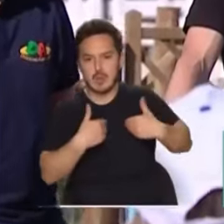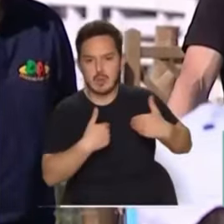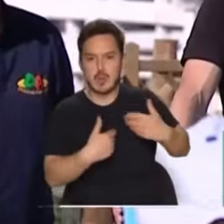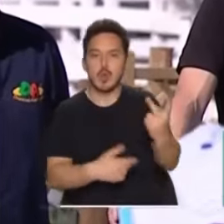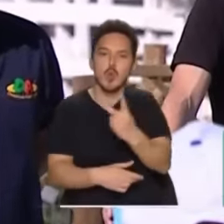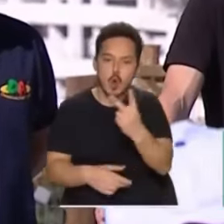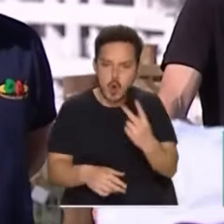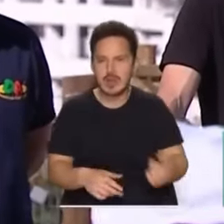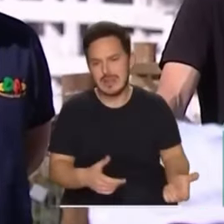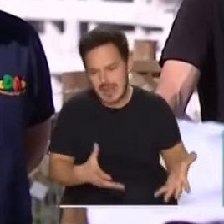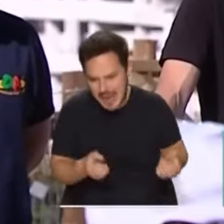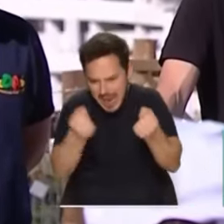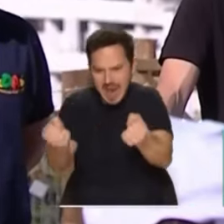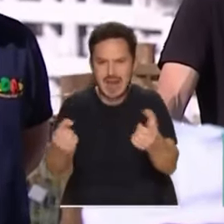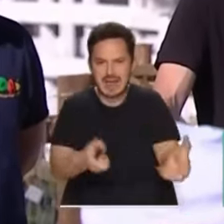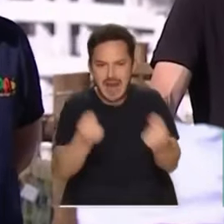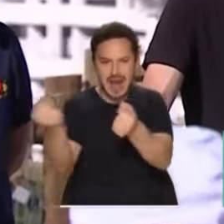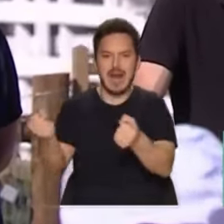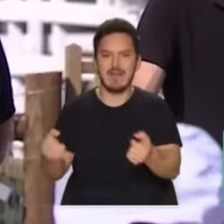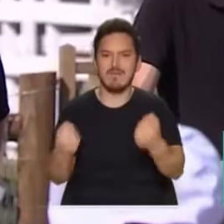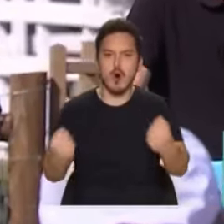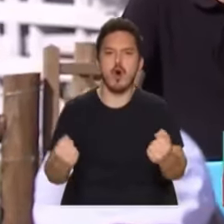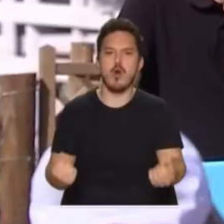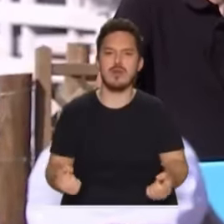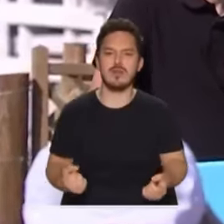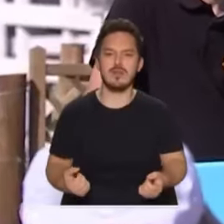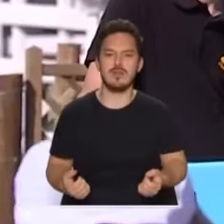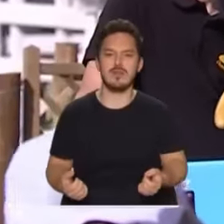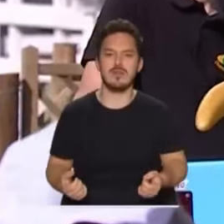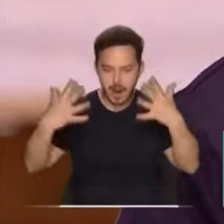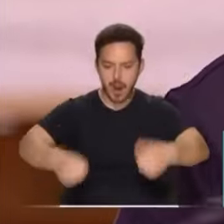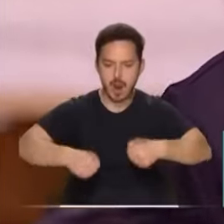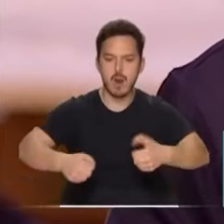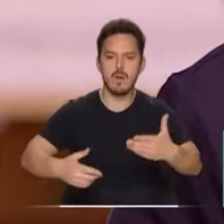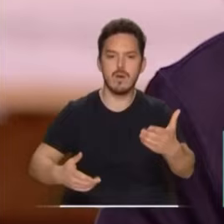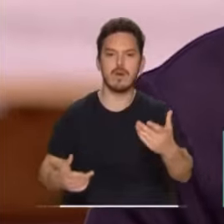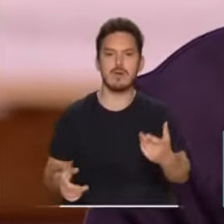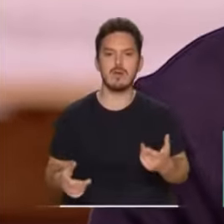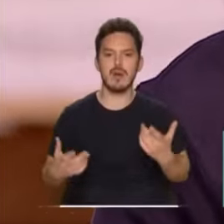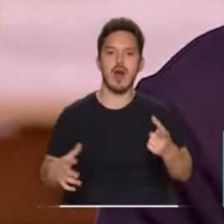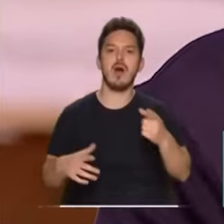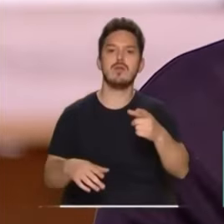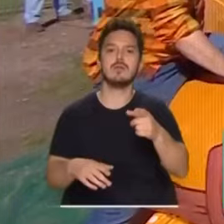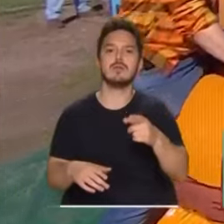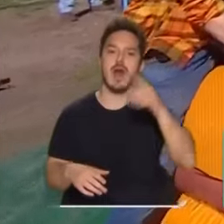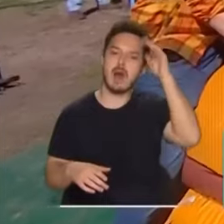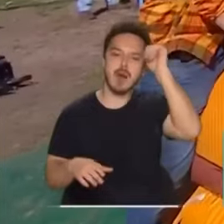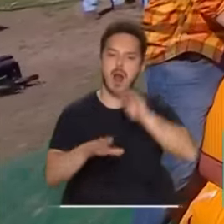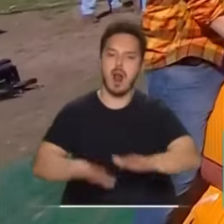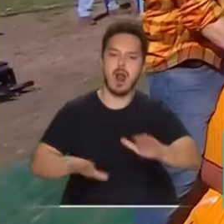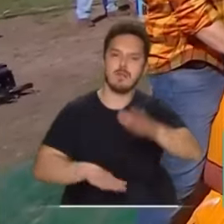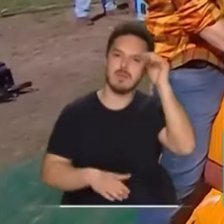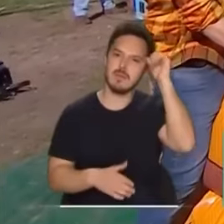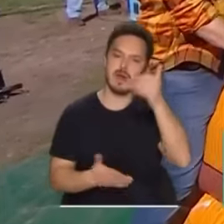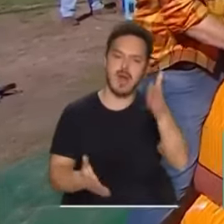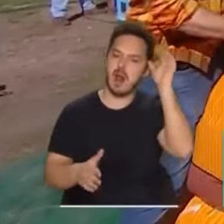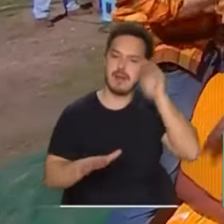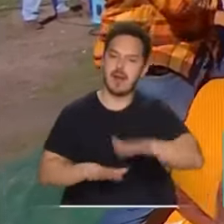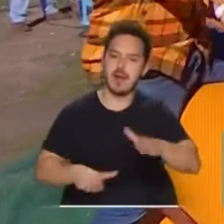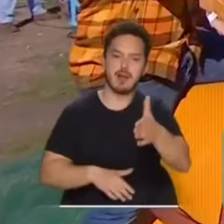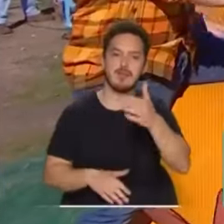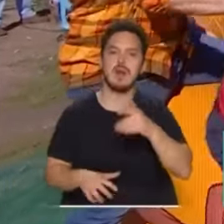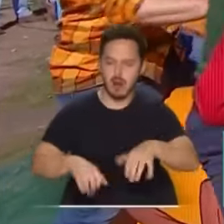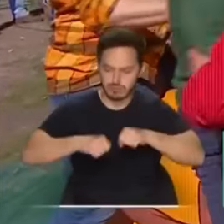os dois agarra ai meu sefes ai meu belos sefes meu deus vai que o bicho manso vai l trigo vai vai que o bicho manso